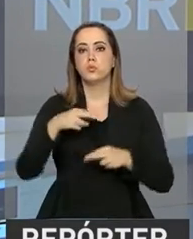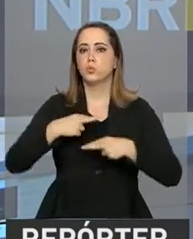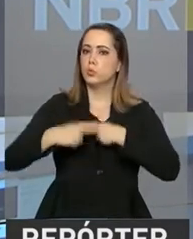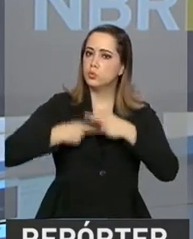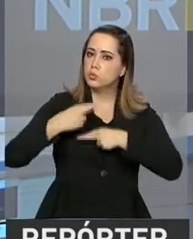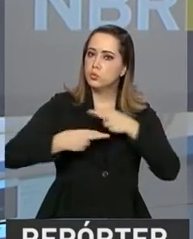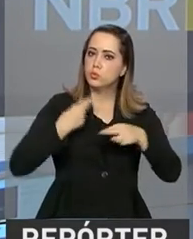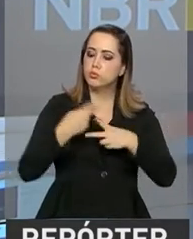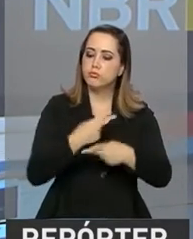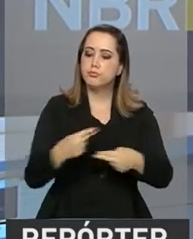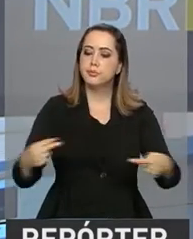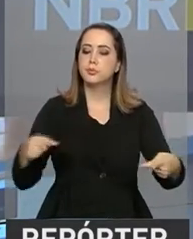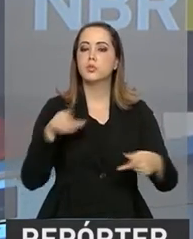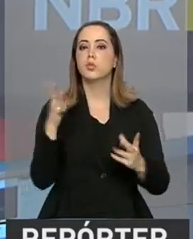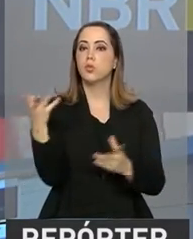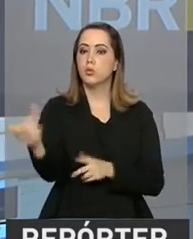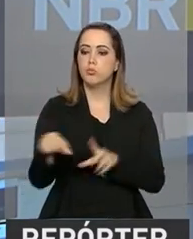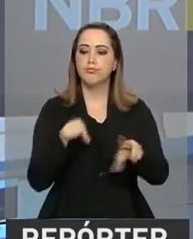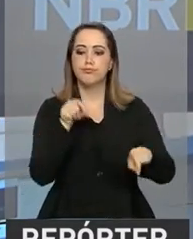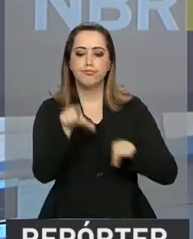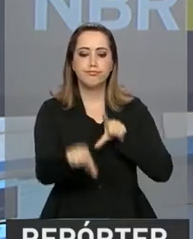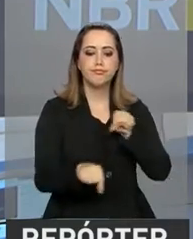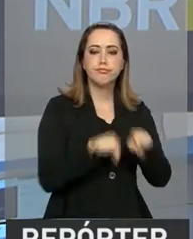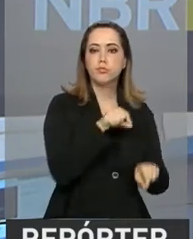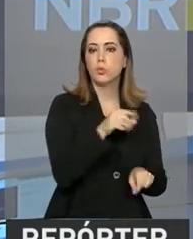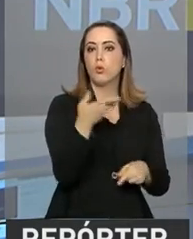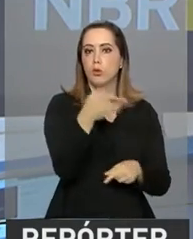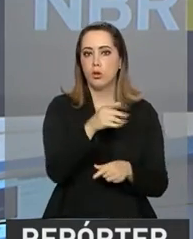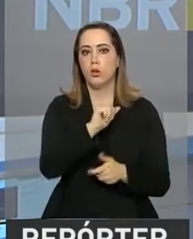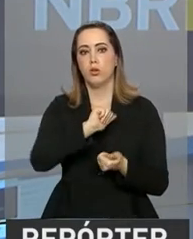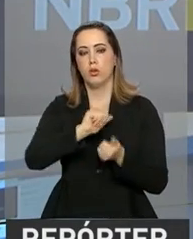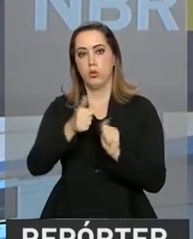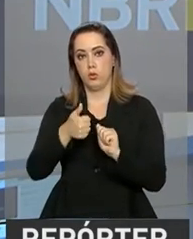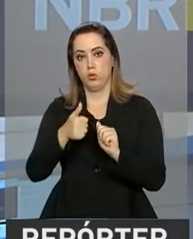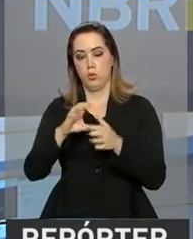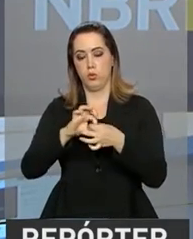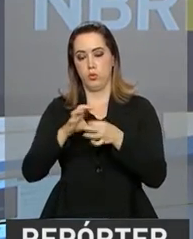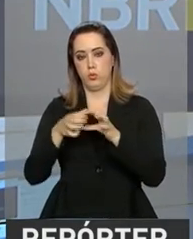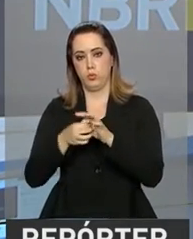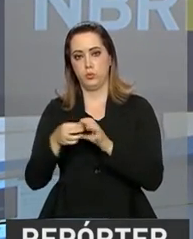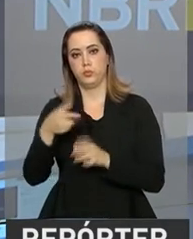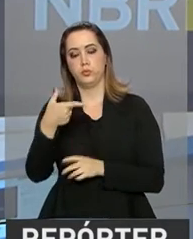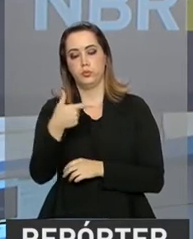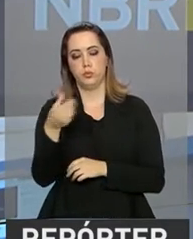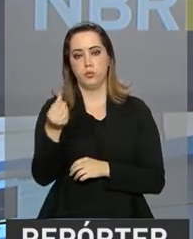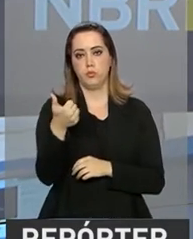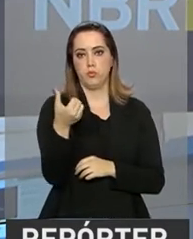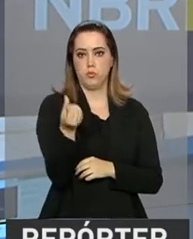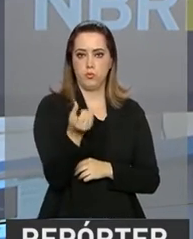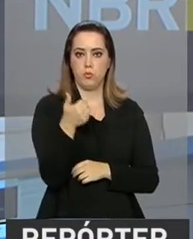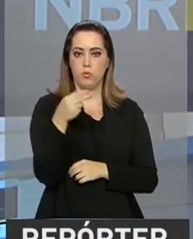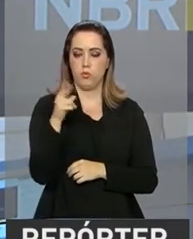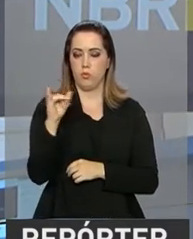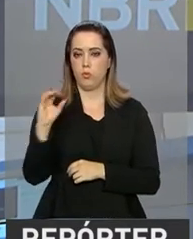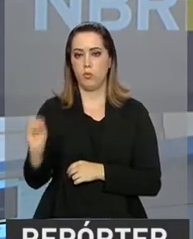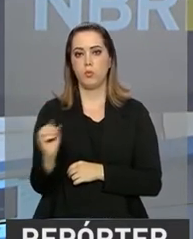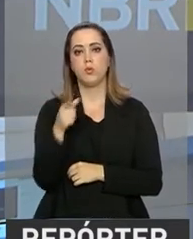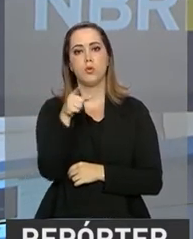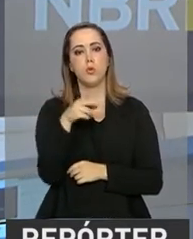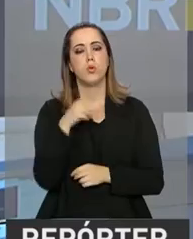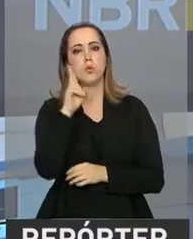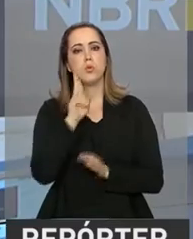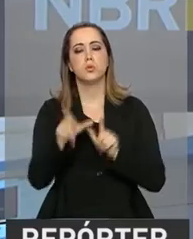jogos rio 2016 os números traduzem como está o trabalho dos catadores do projeto de reciclagem